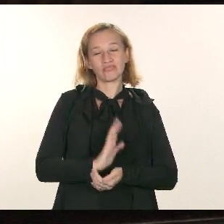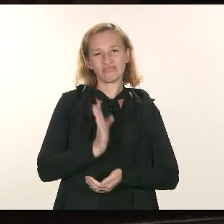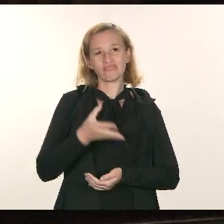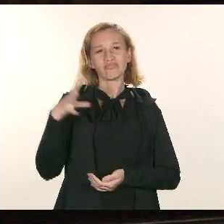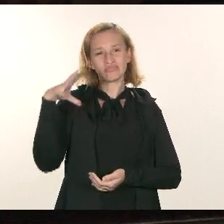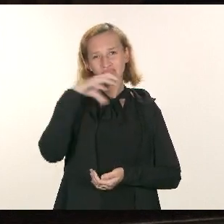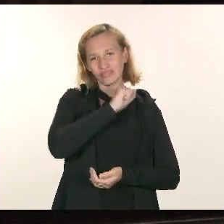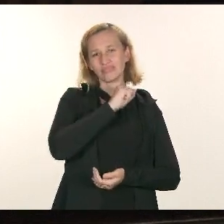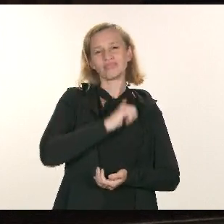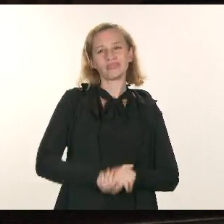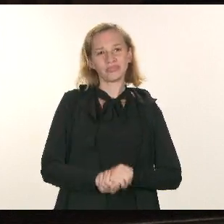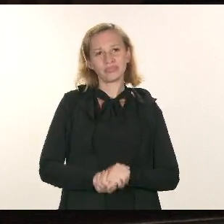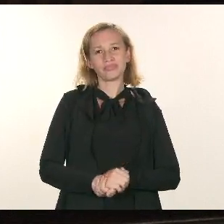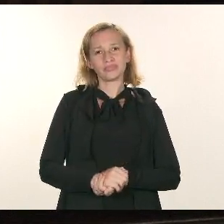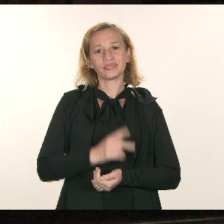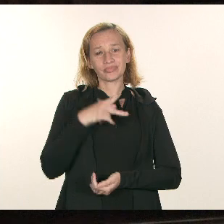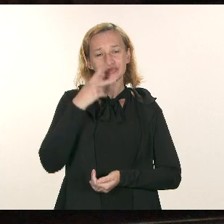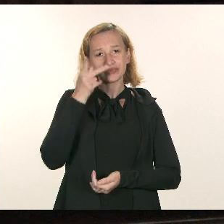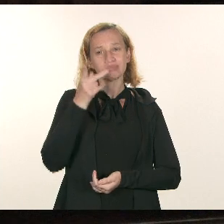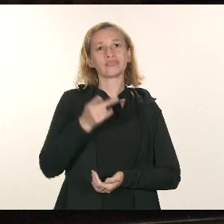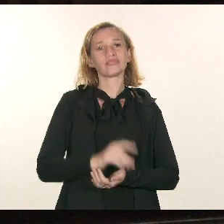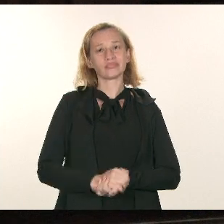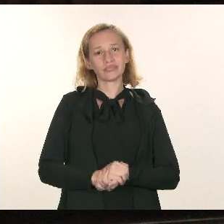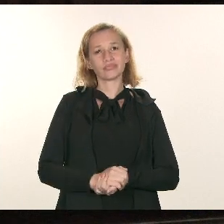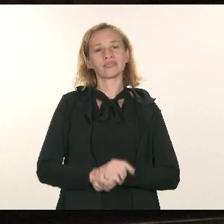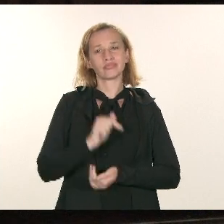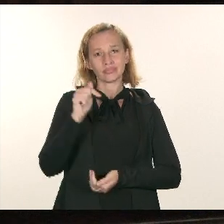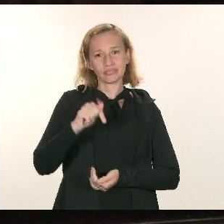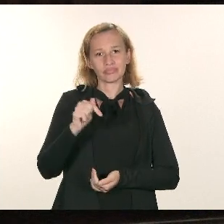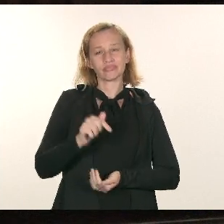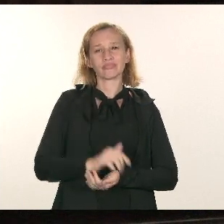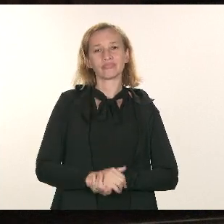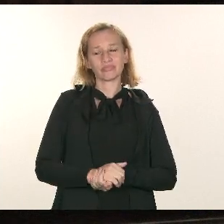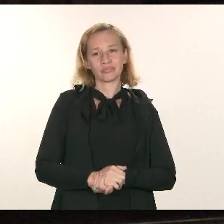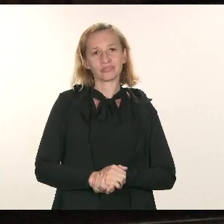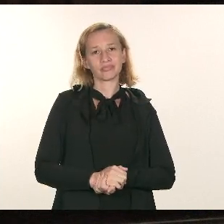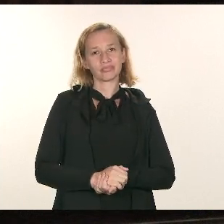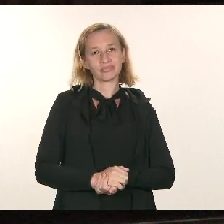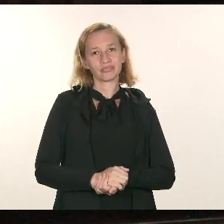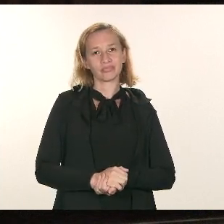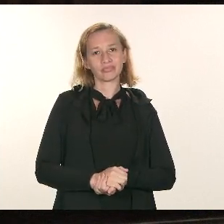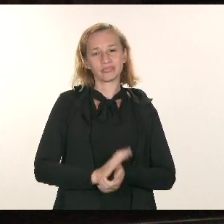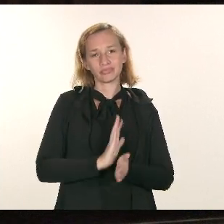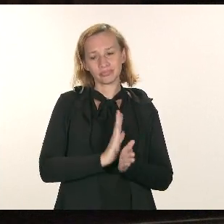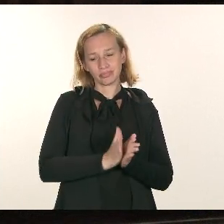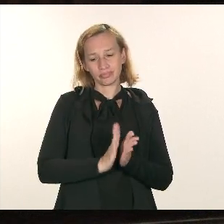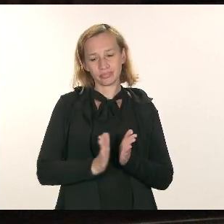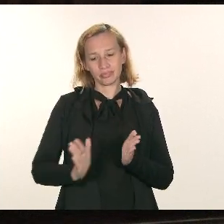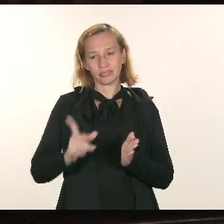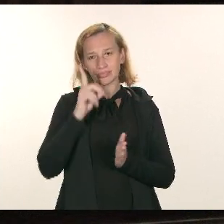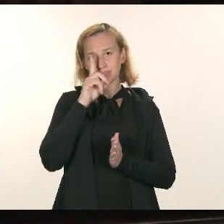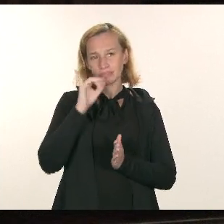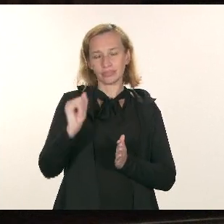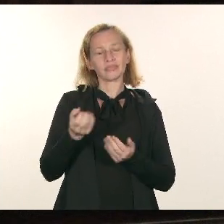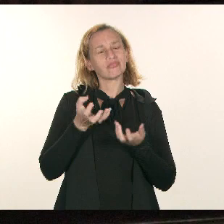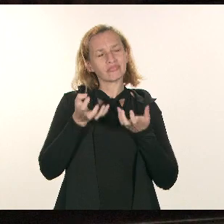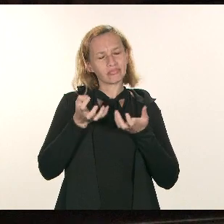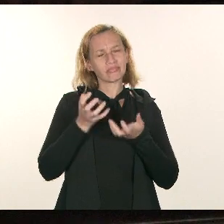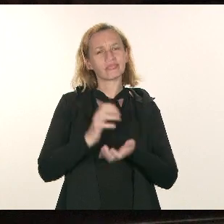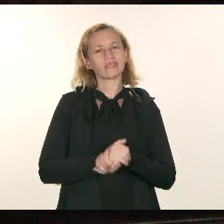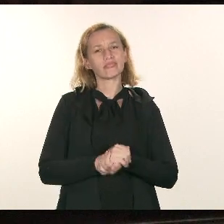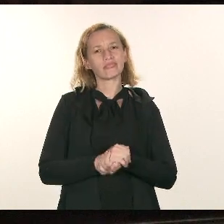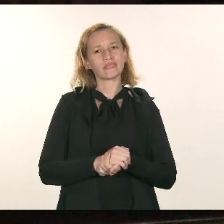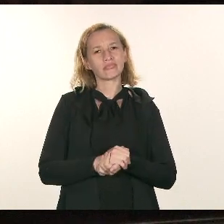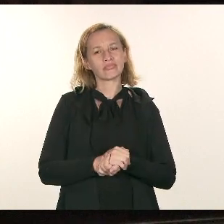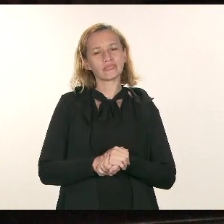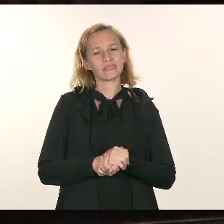rapidamente mencionado de passagem durante a ordem do dia, mas que eu quero